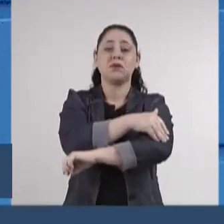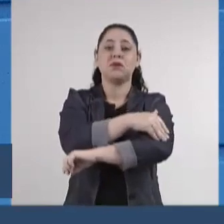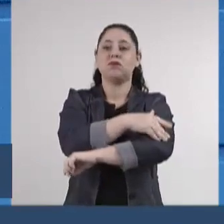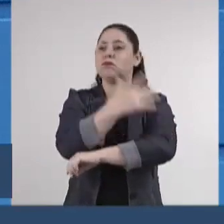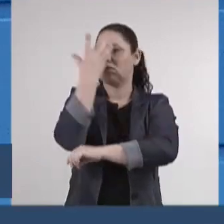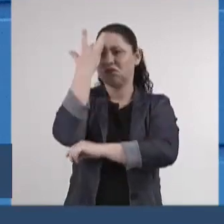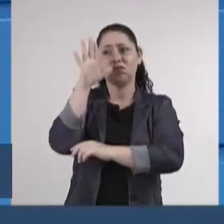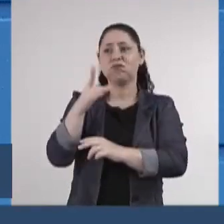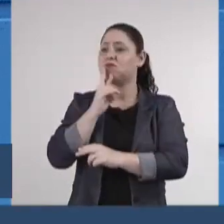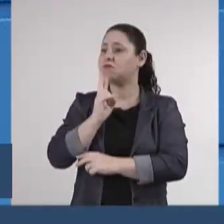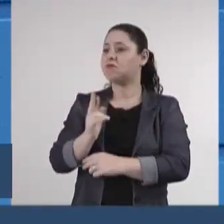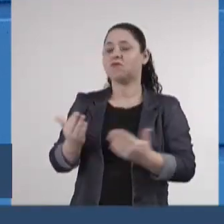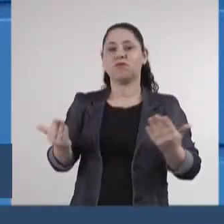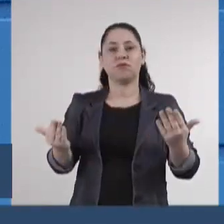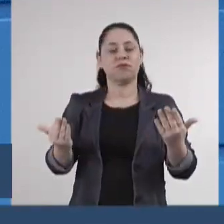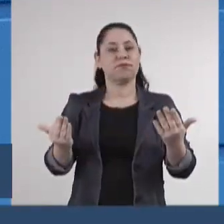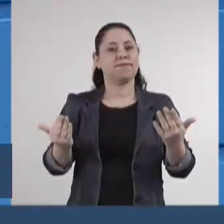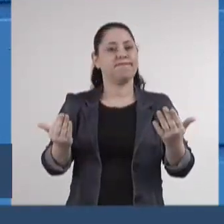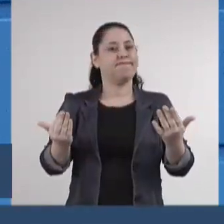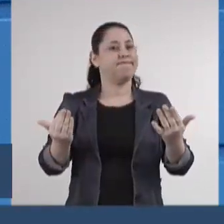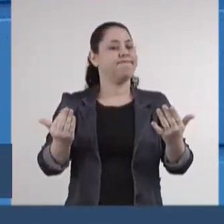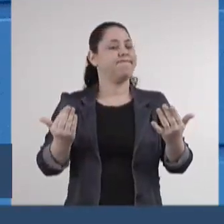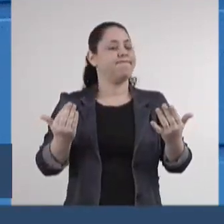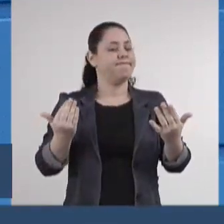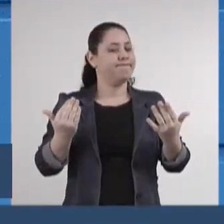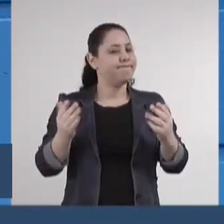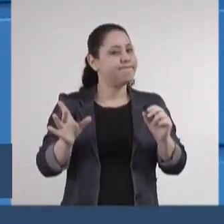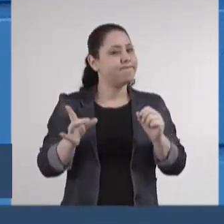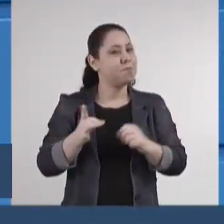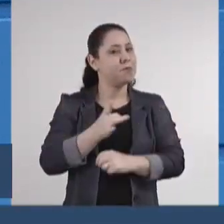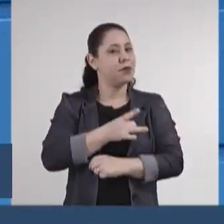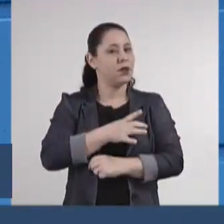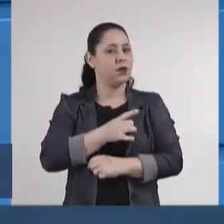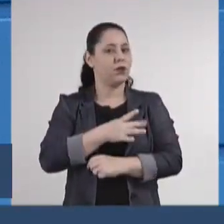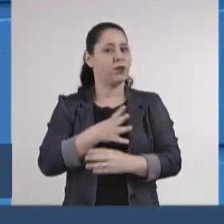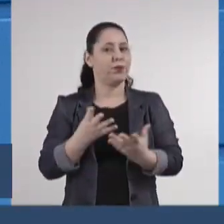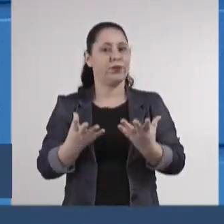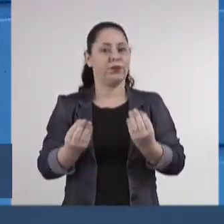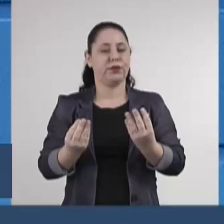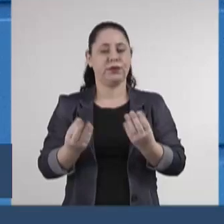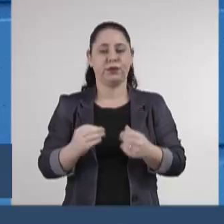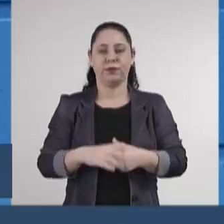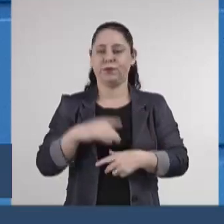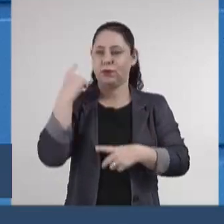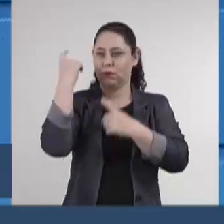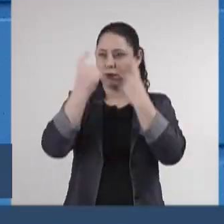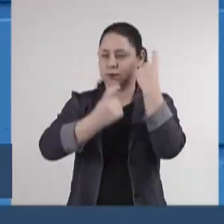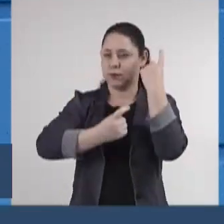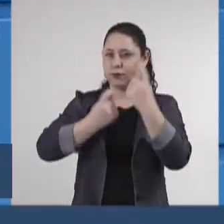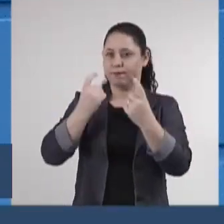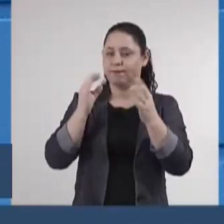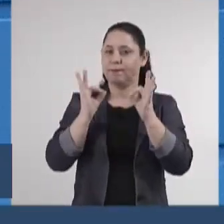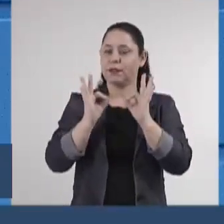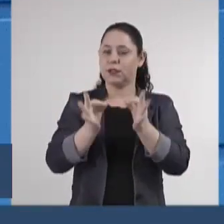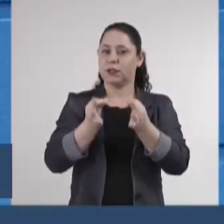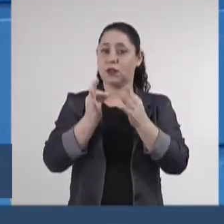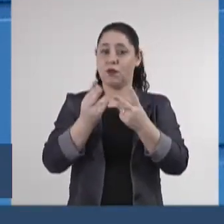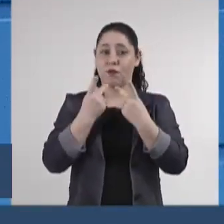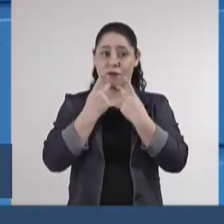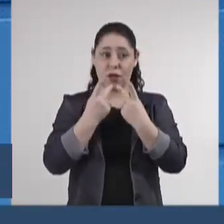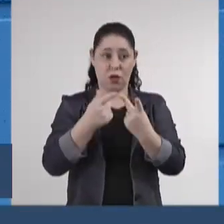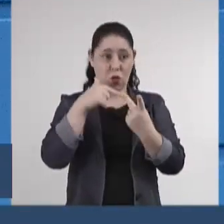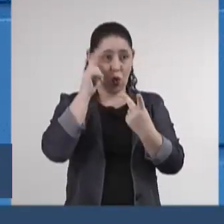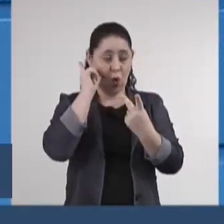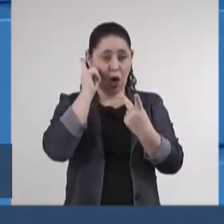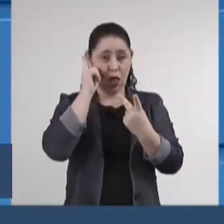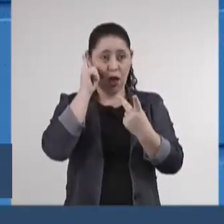responder. Então, isso nos causa muita insegurança, né? E, com certeza, tudo que foi falado aqui